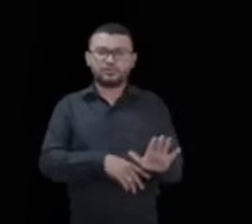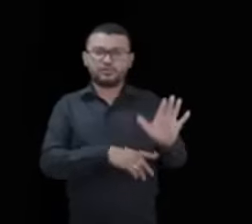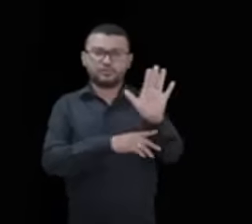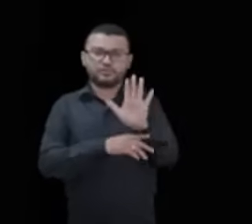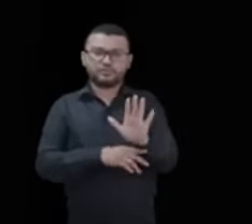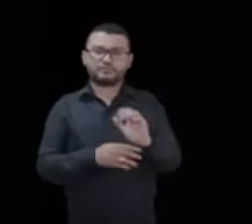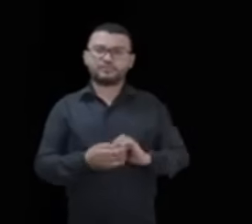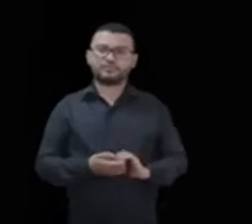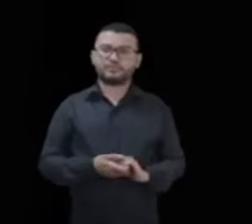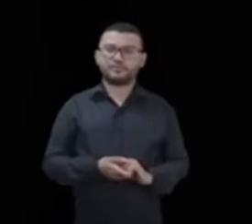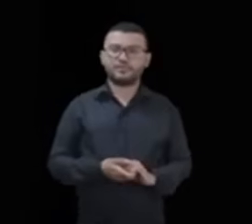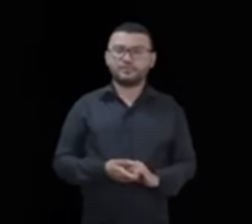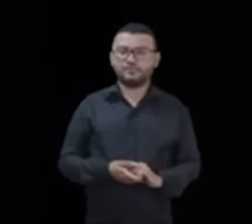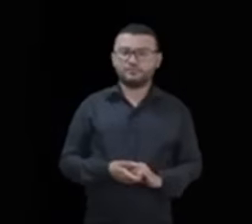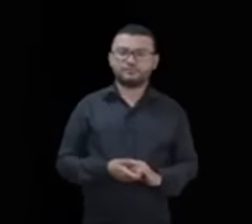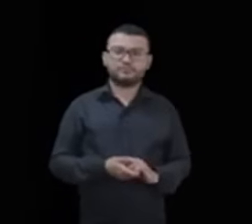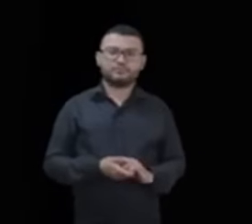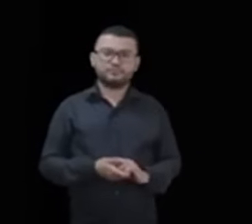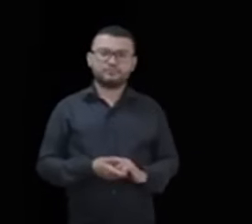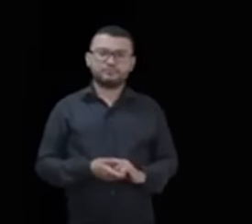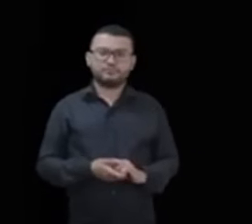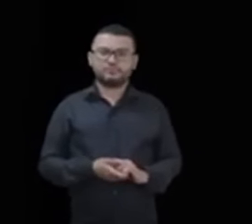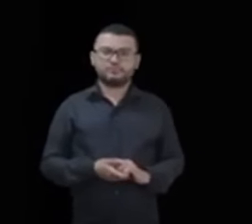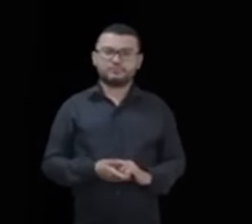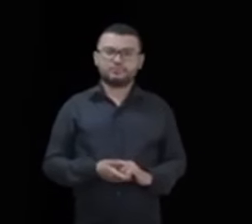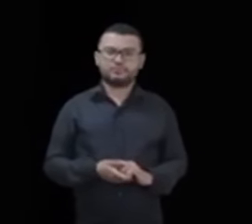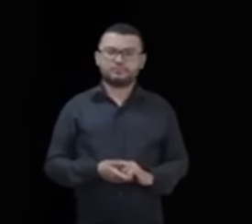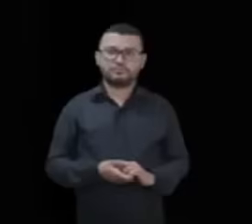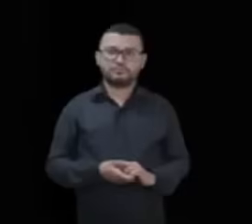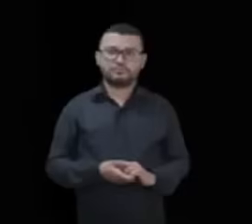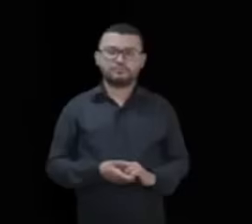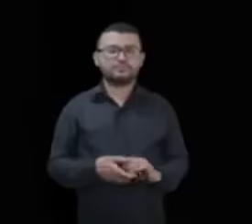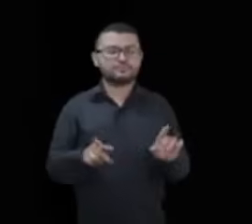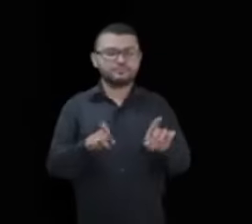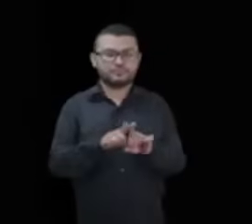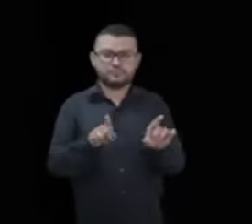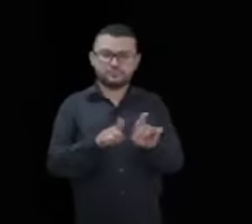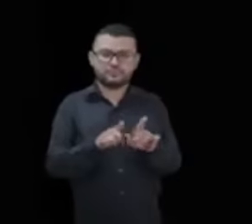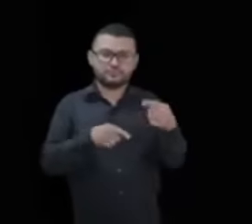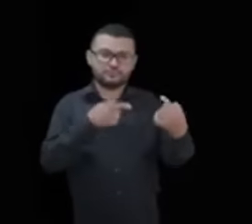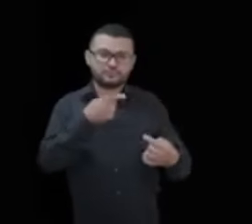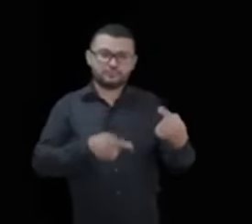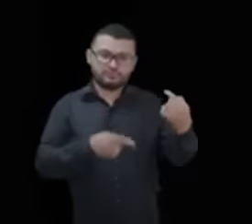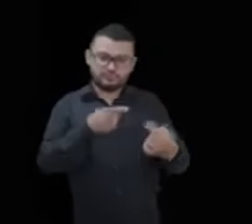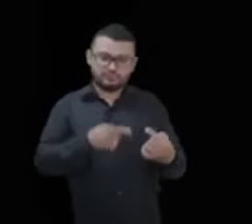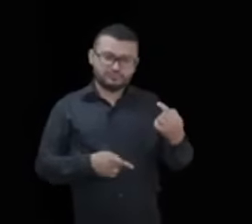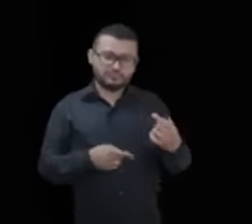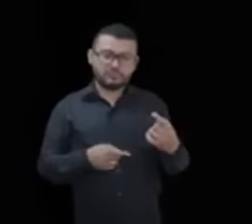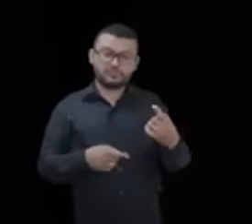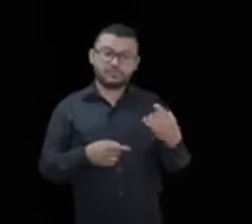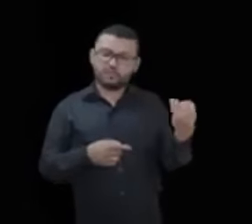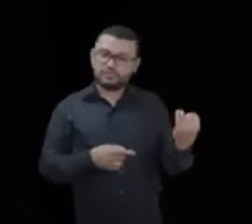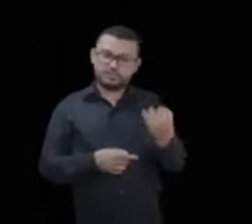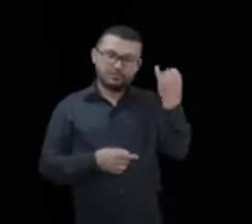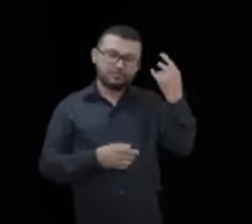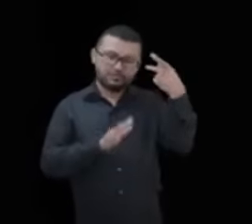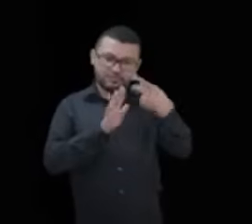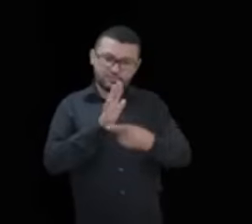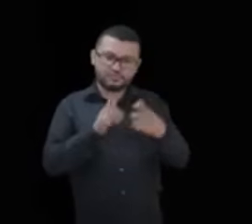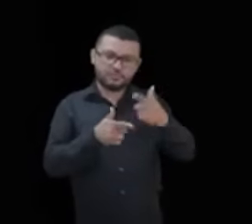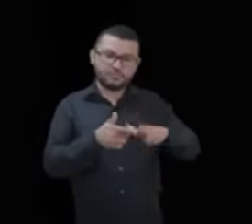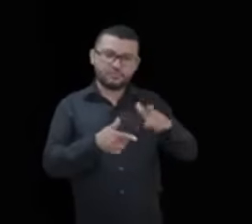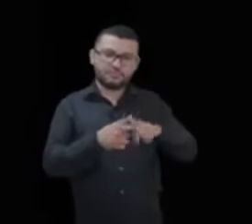Quero dizer a vocês que nós temos que fazer o debate, porque esse é o principal problema da